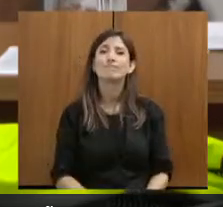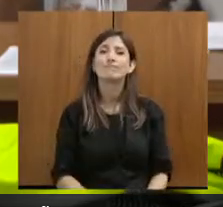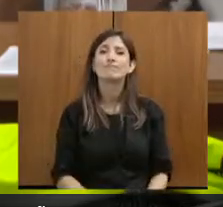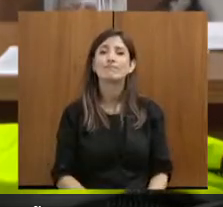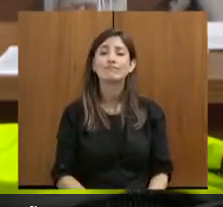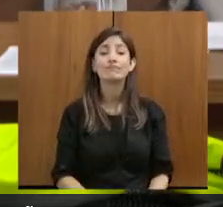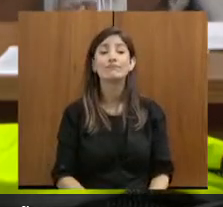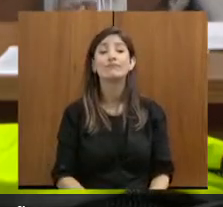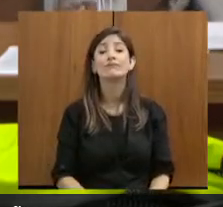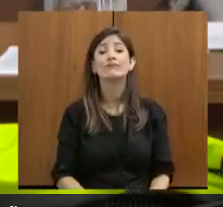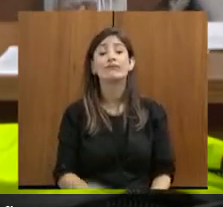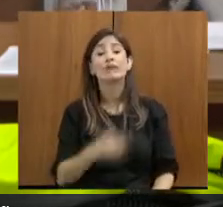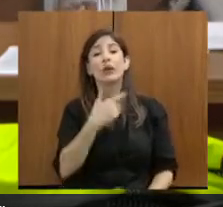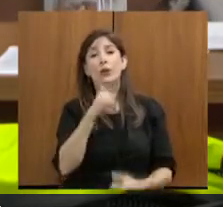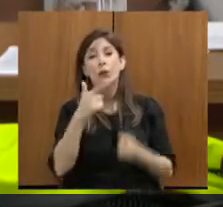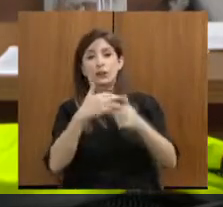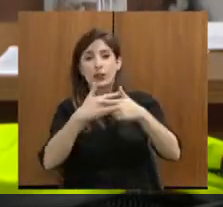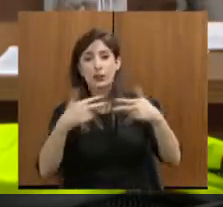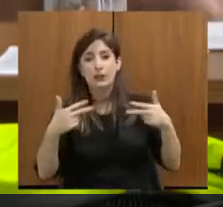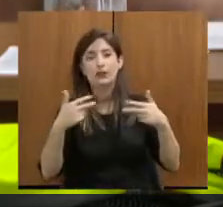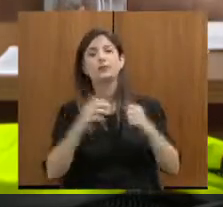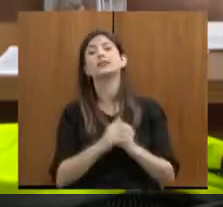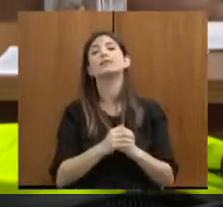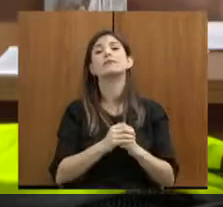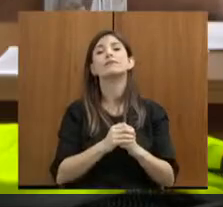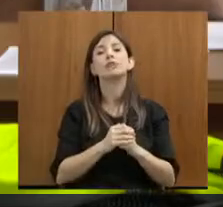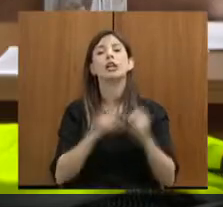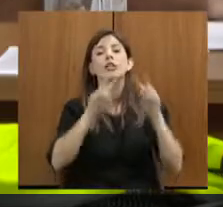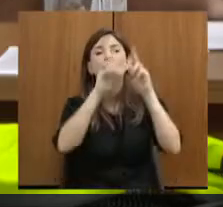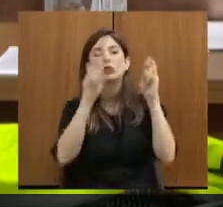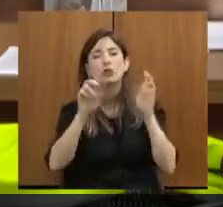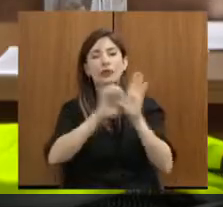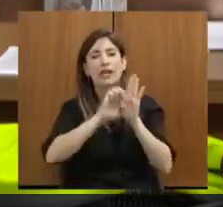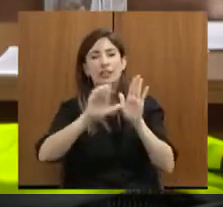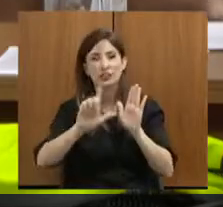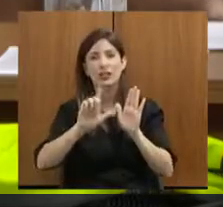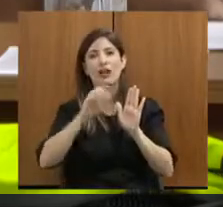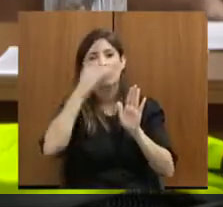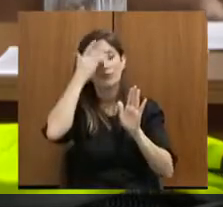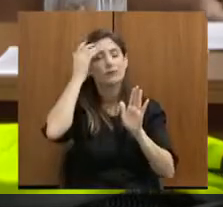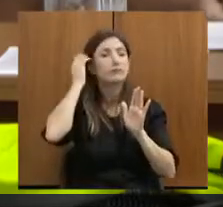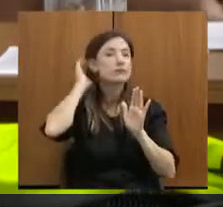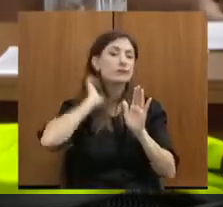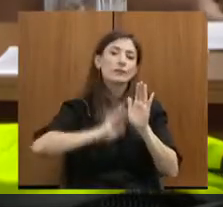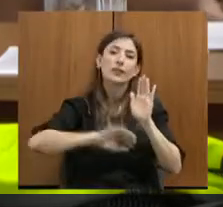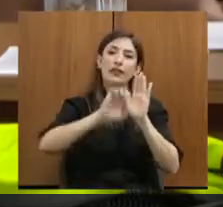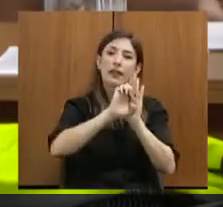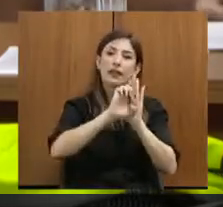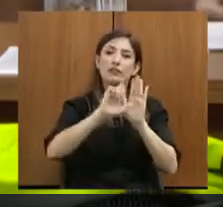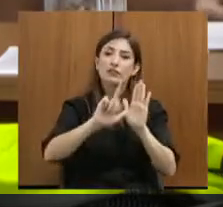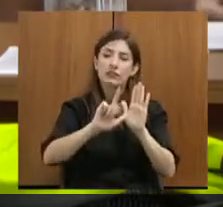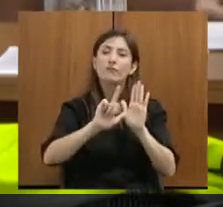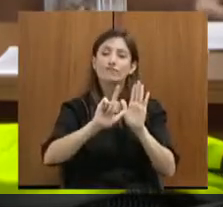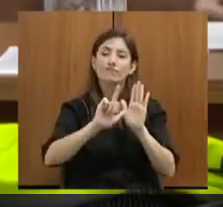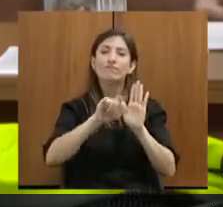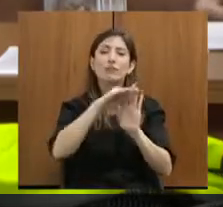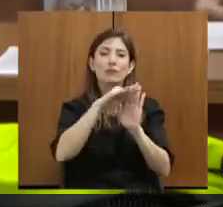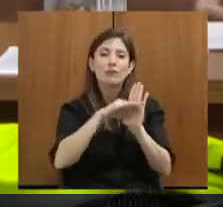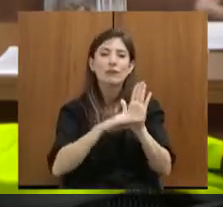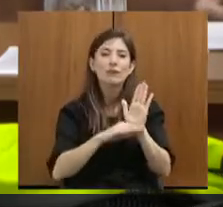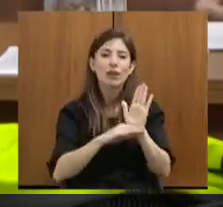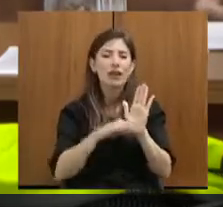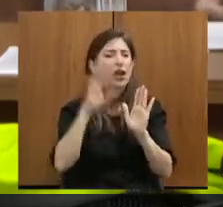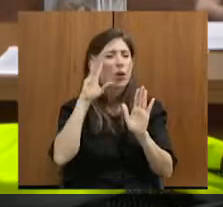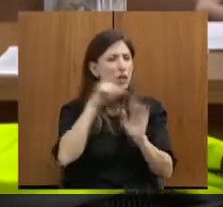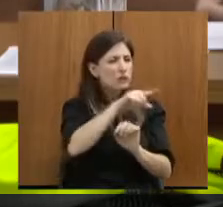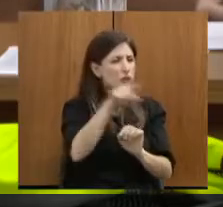outra coisa questões de editais que é uma coisa que eu faltei muito aqui também todo mundo deve que